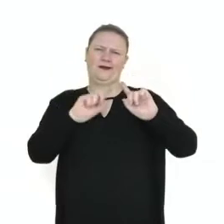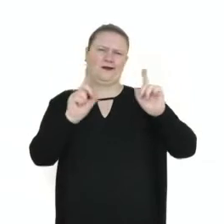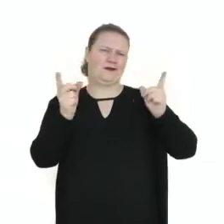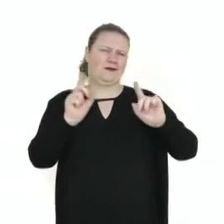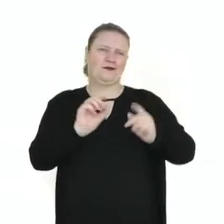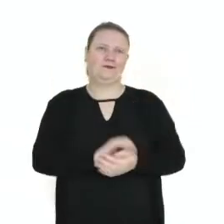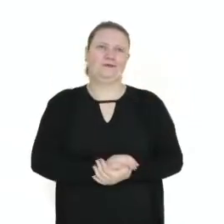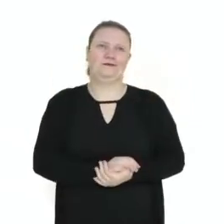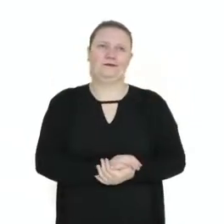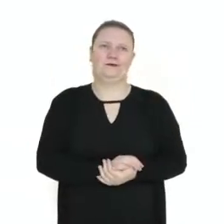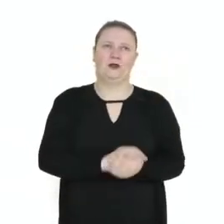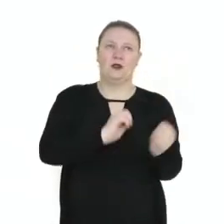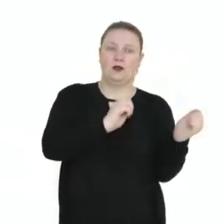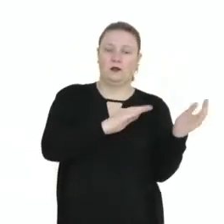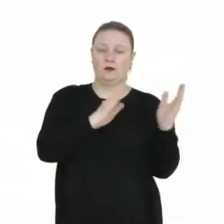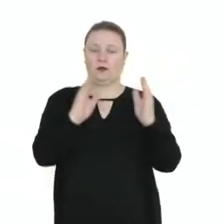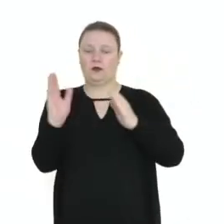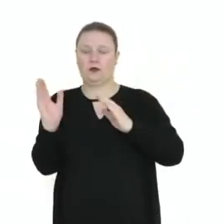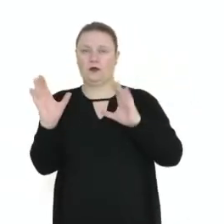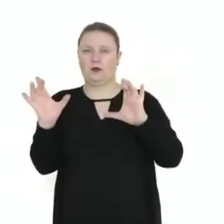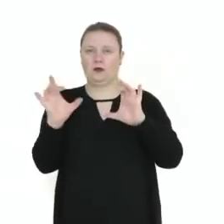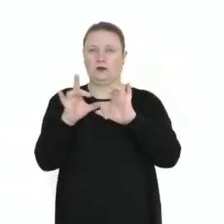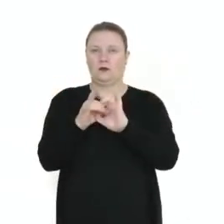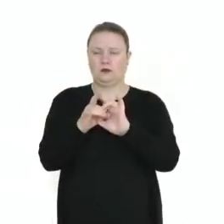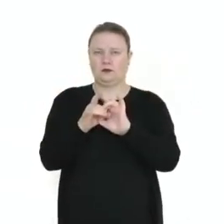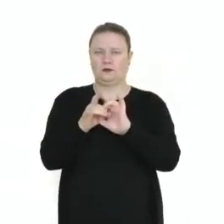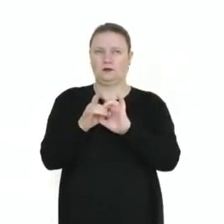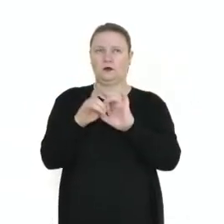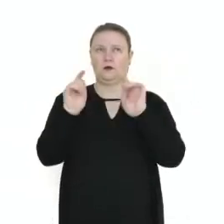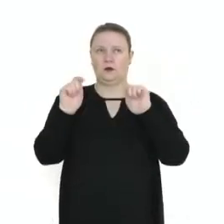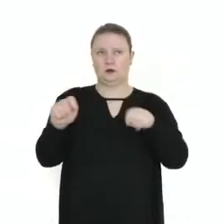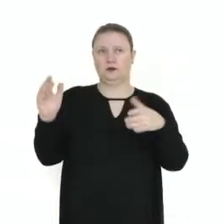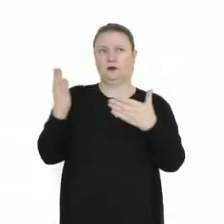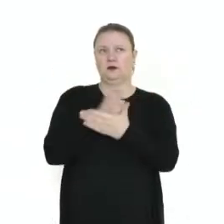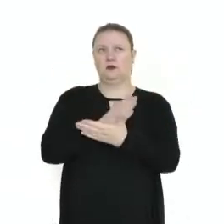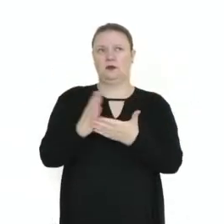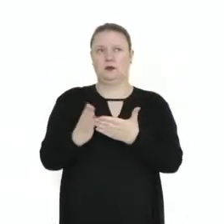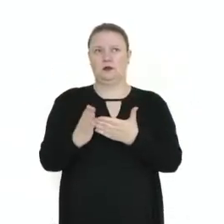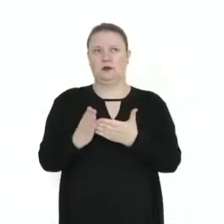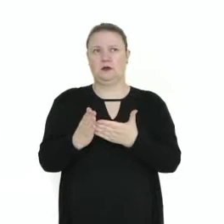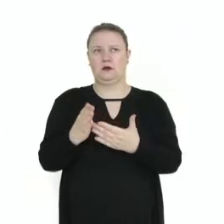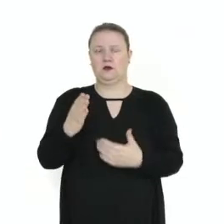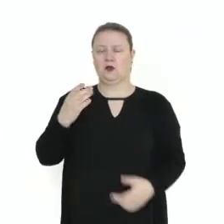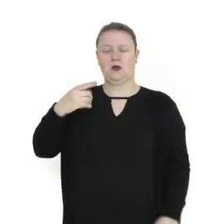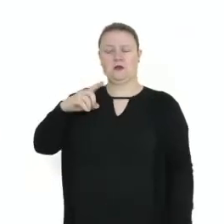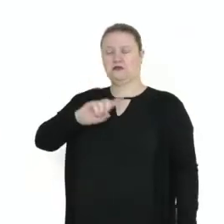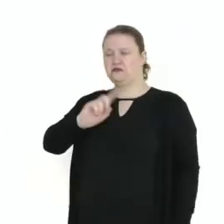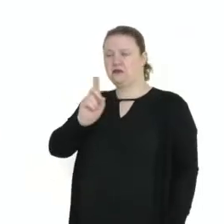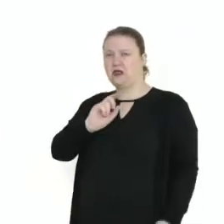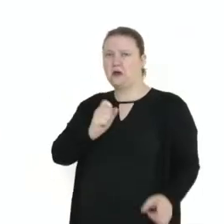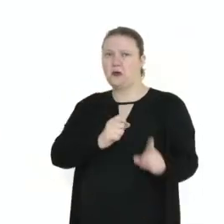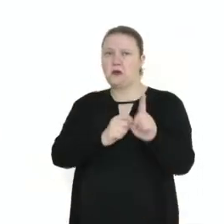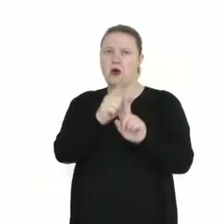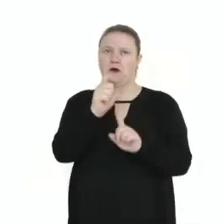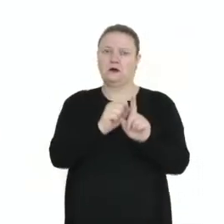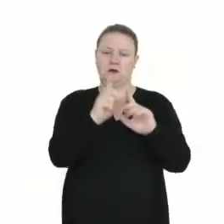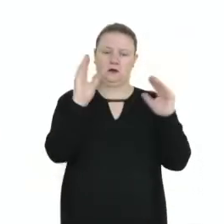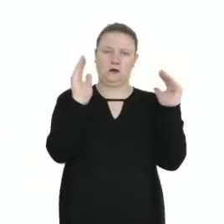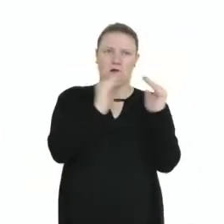composto. E nós podemos separar, então, em dois períodos. Olha lá. Não alugamos a